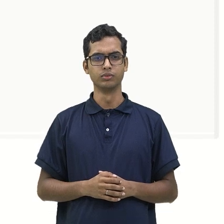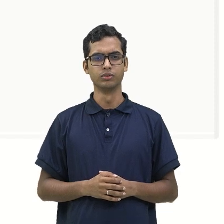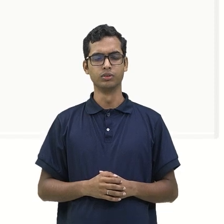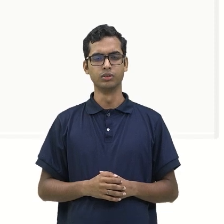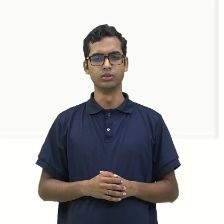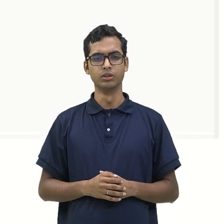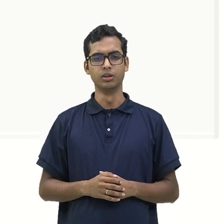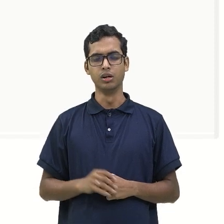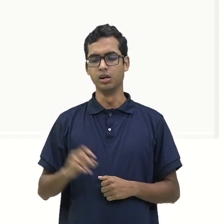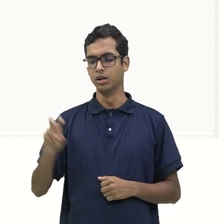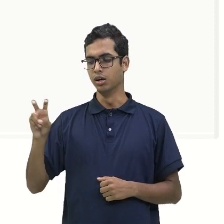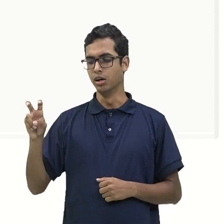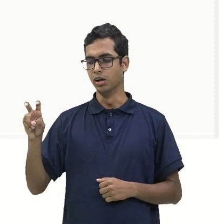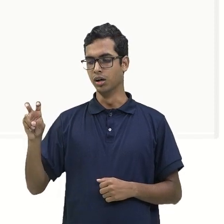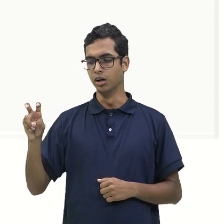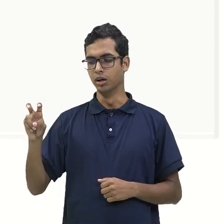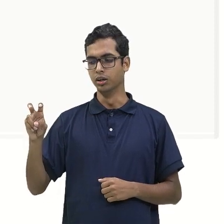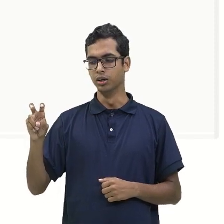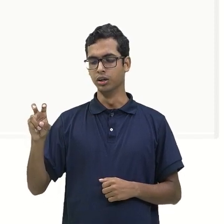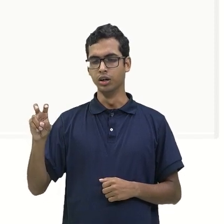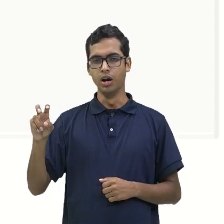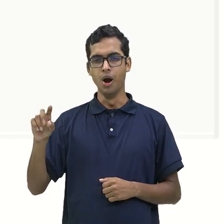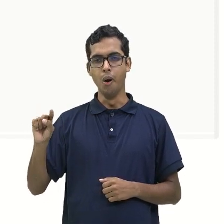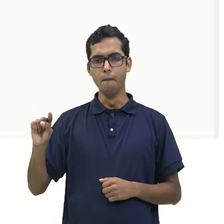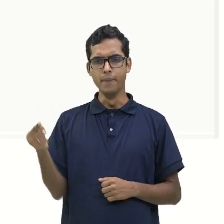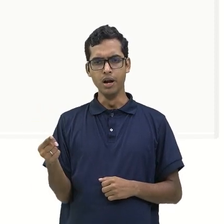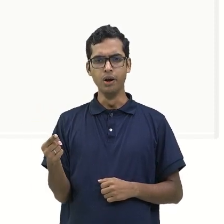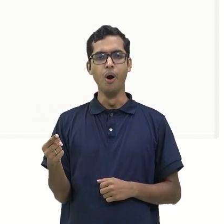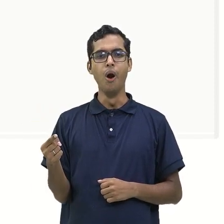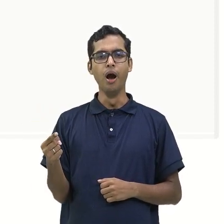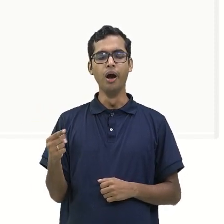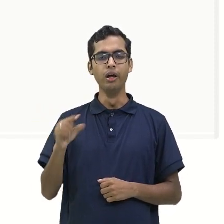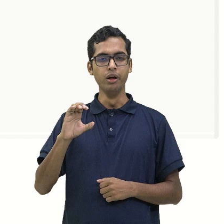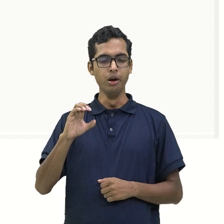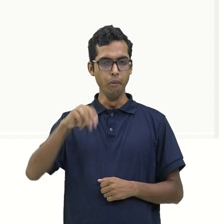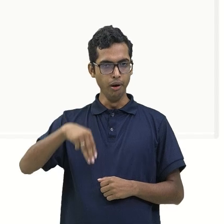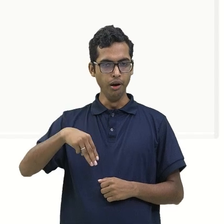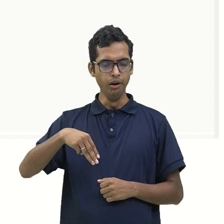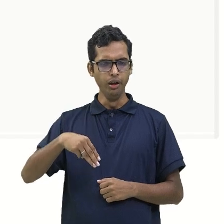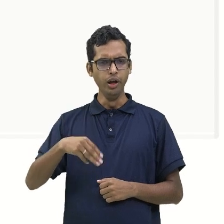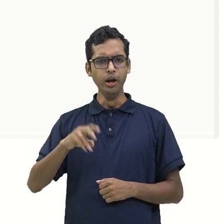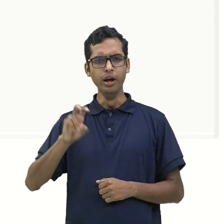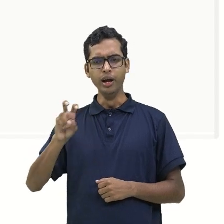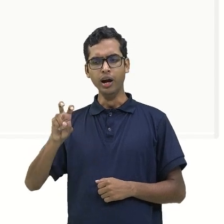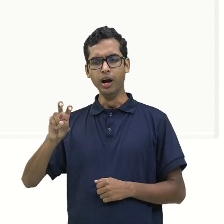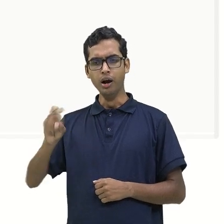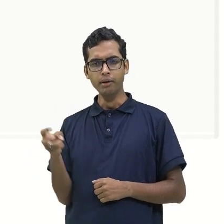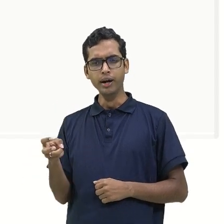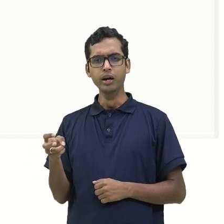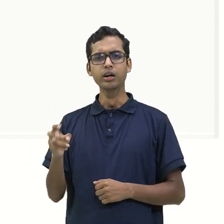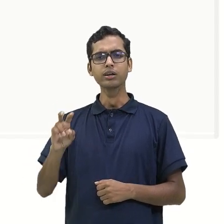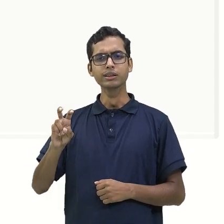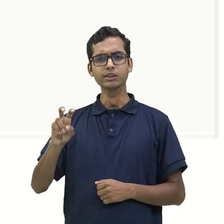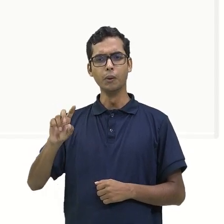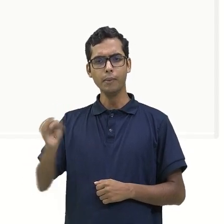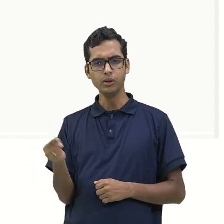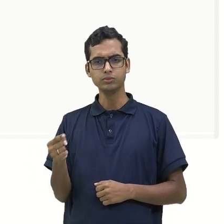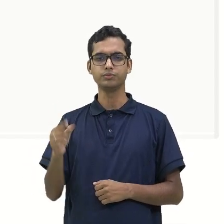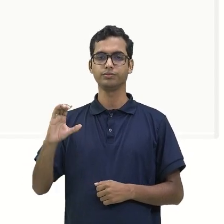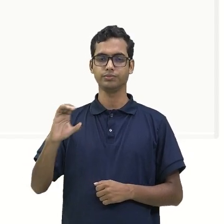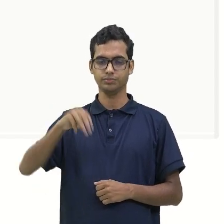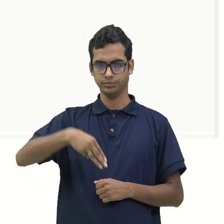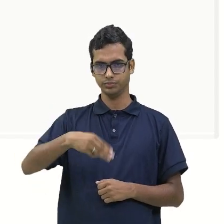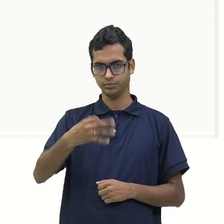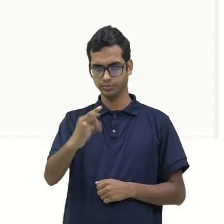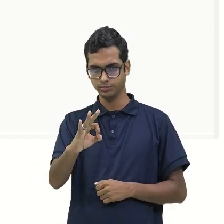5.000, né? 5.000 centímetros, tá? Transformei 50 metros em centímetros.